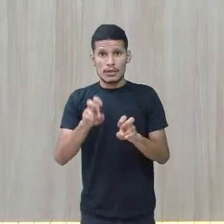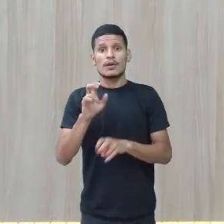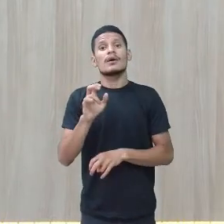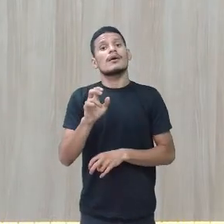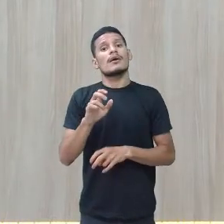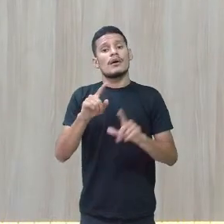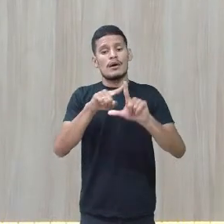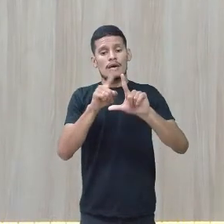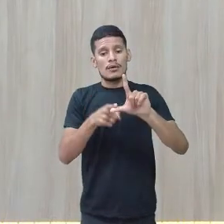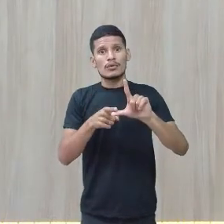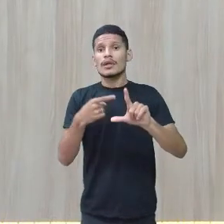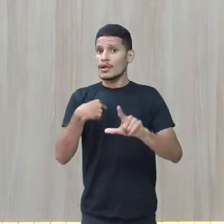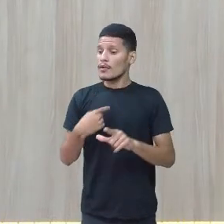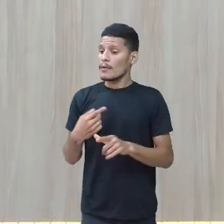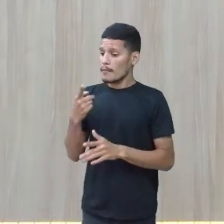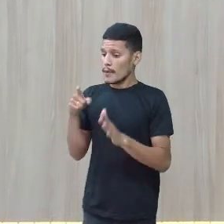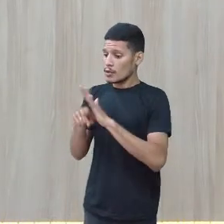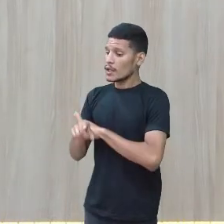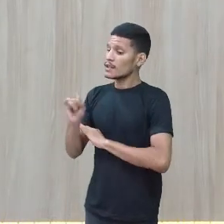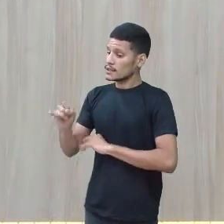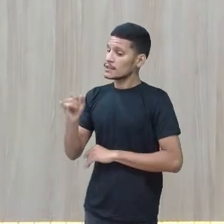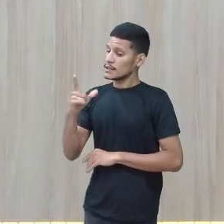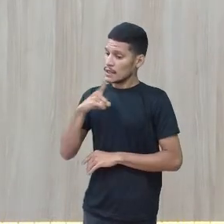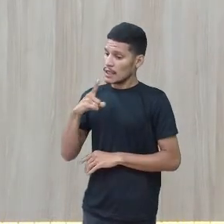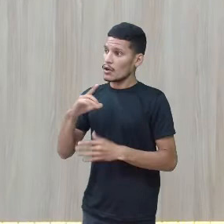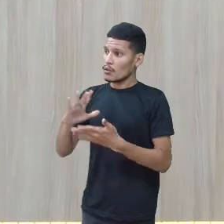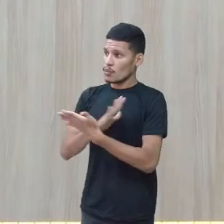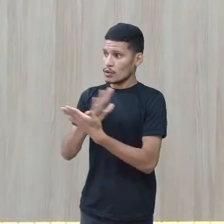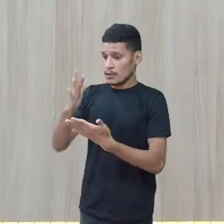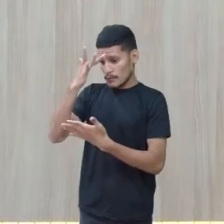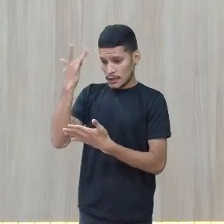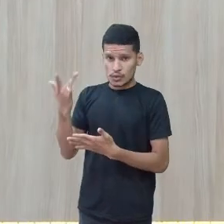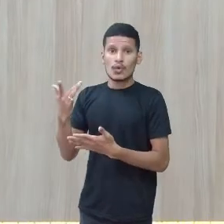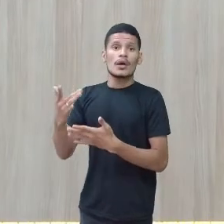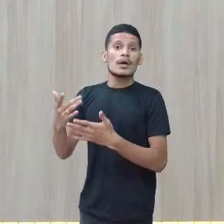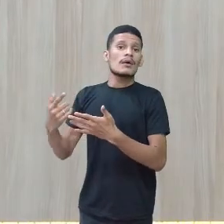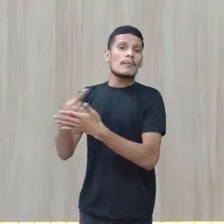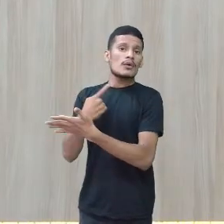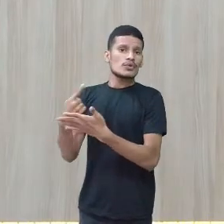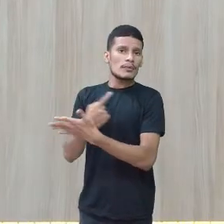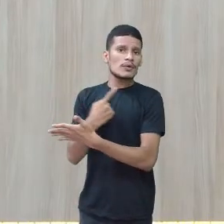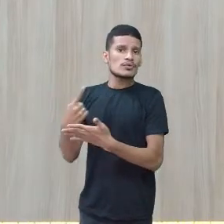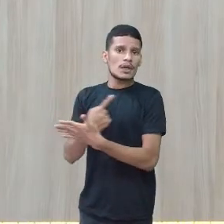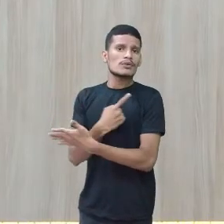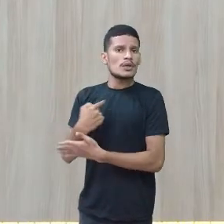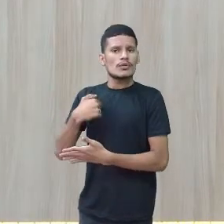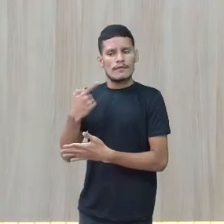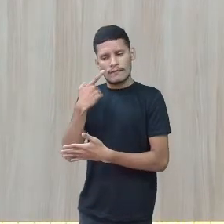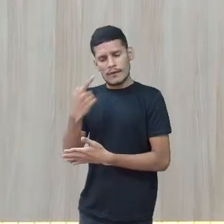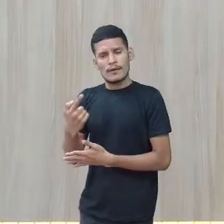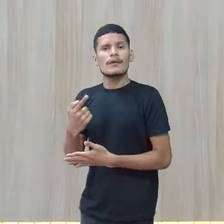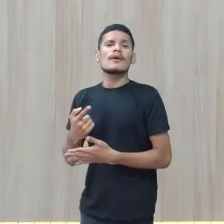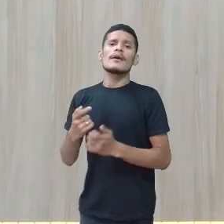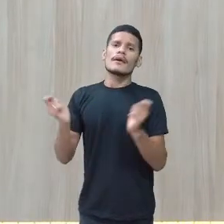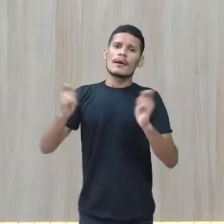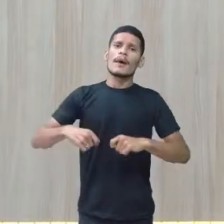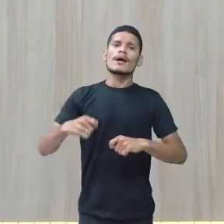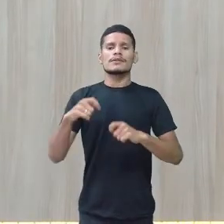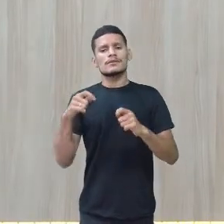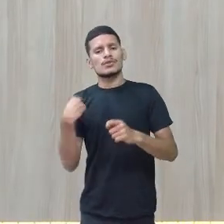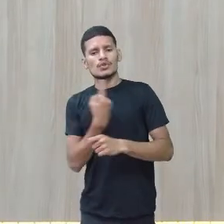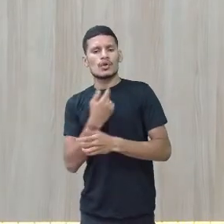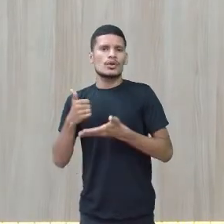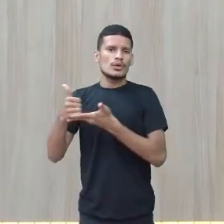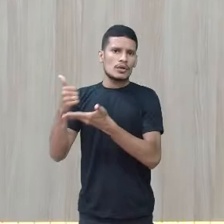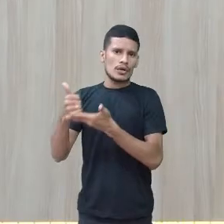uma palavrinha aqui com Celi, ver se tem alguém comentando no chat, vi ela digitando ali alguma coisa. Então, eu vou ver se tem algum comentário aqui no chat para a gente contribuir e seguir na